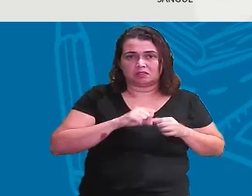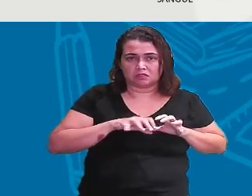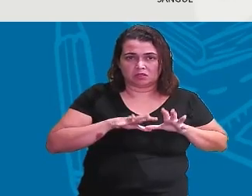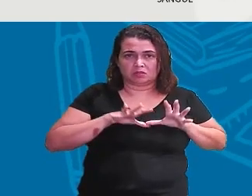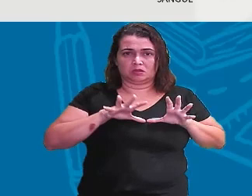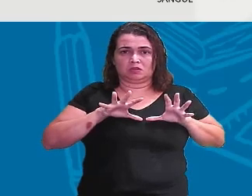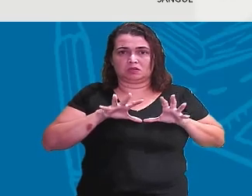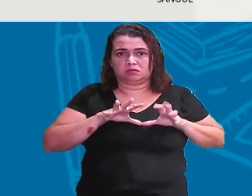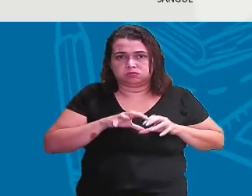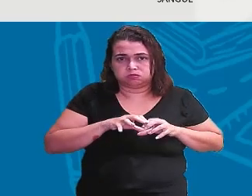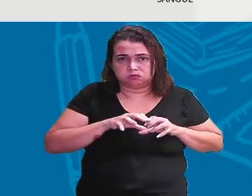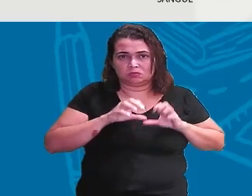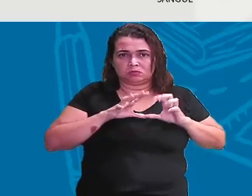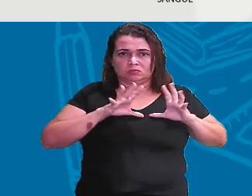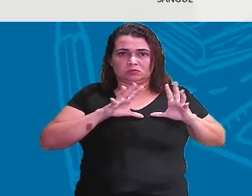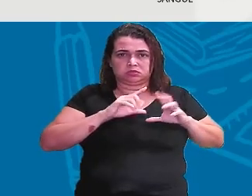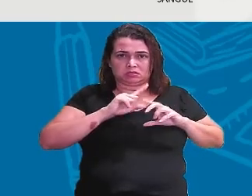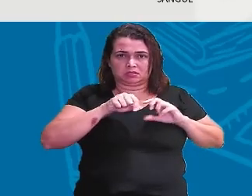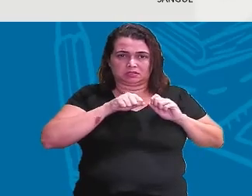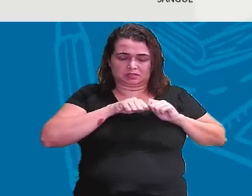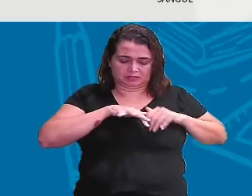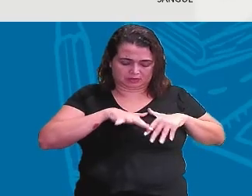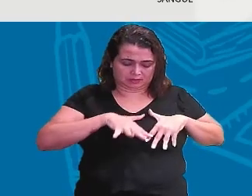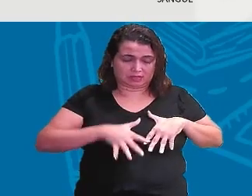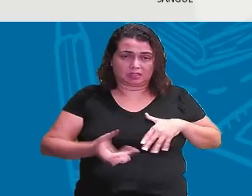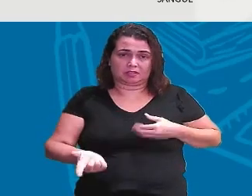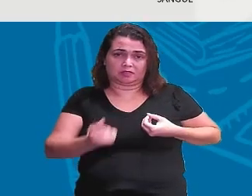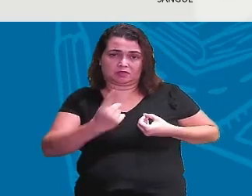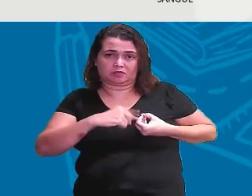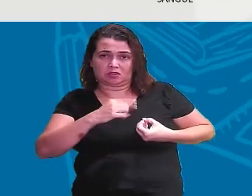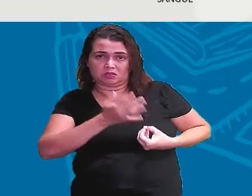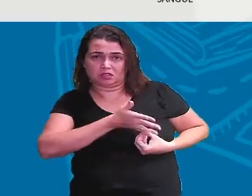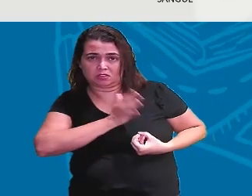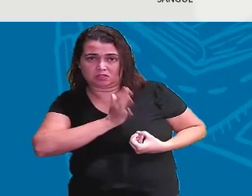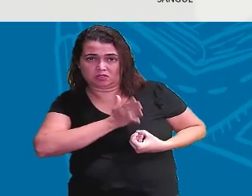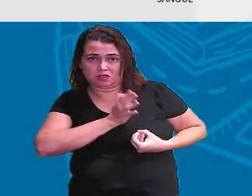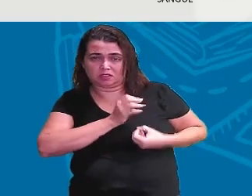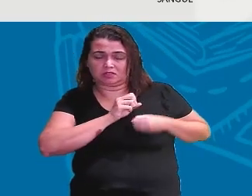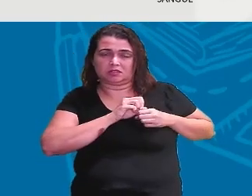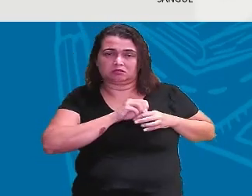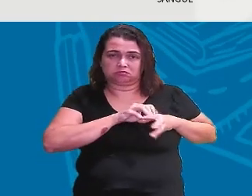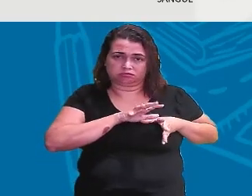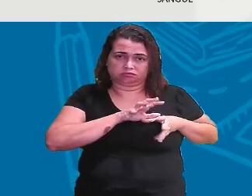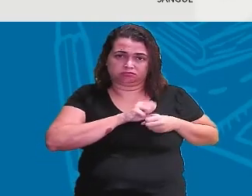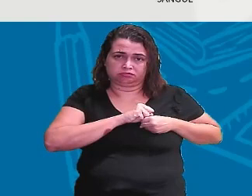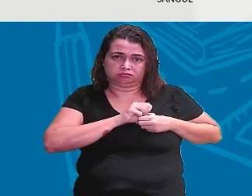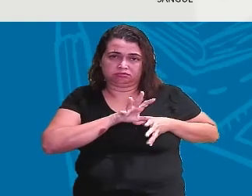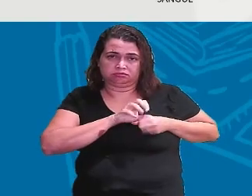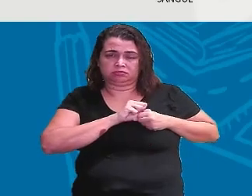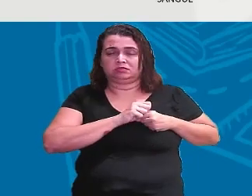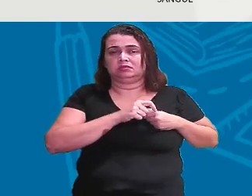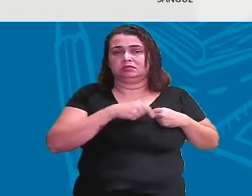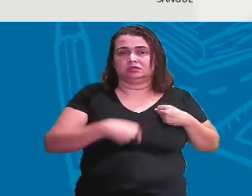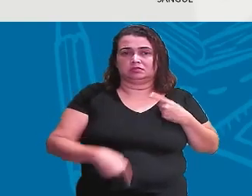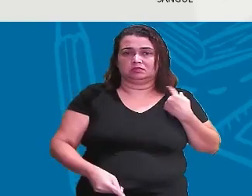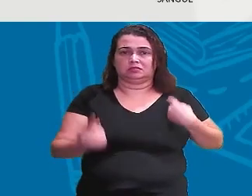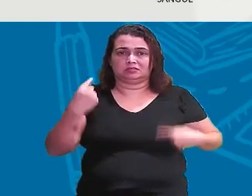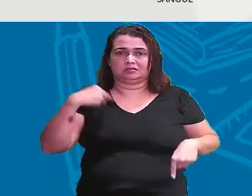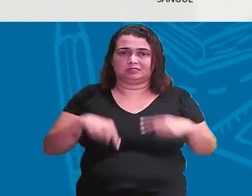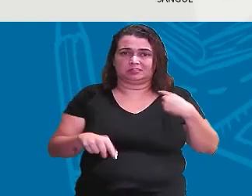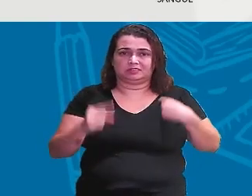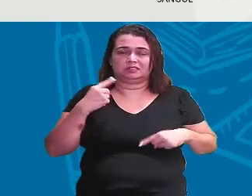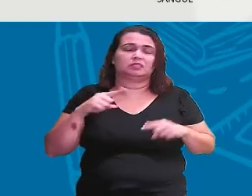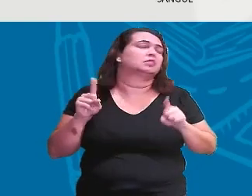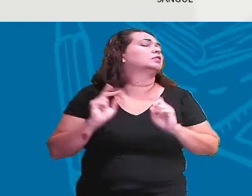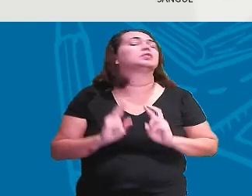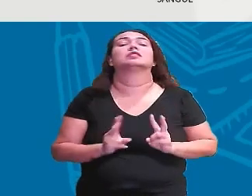depois para o nosso coração, tá certo? E a gente vai ver que esses sistemas do nosso corpo, eles estão interligados. O nosso sistema circulatório, ele